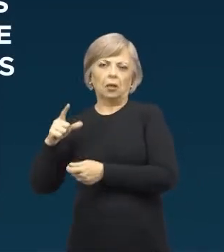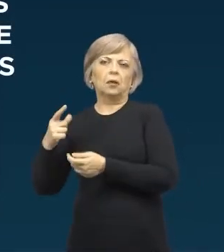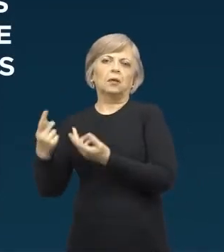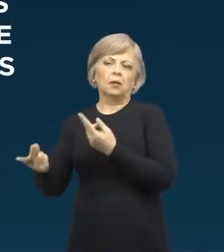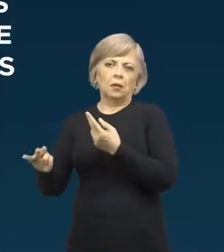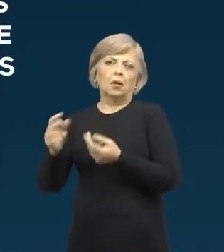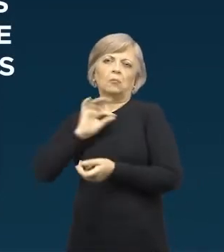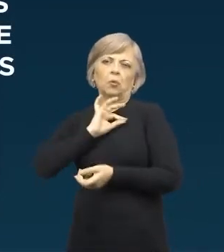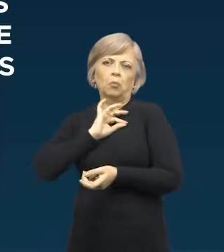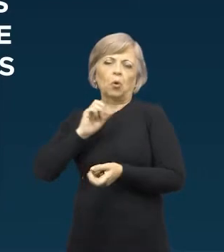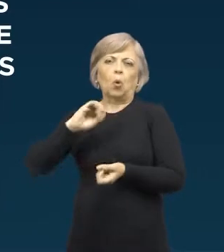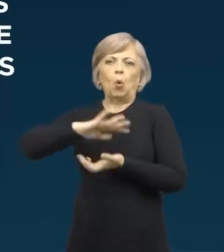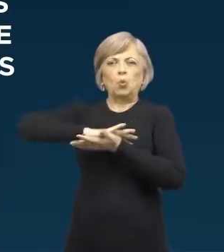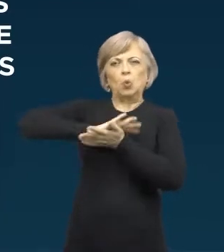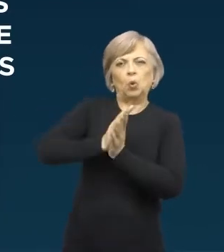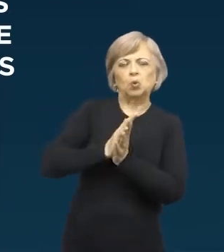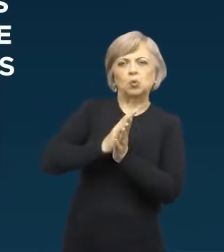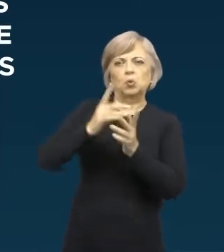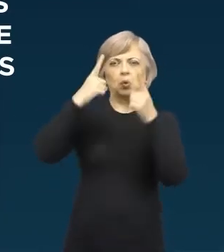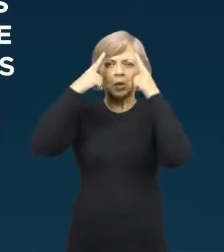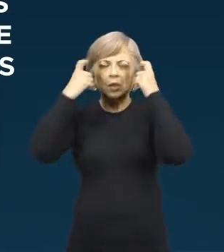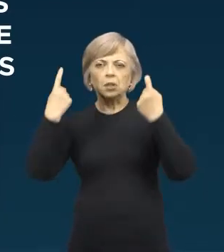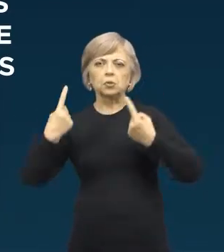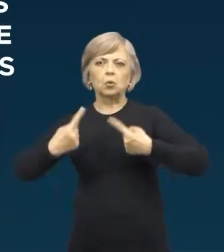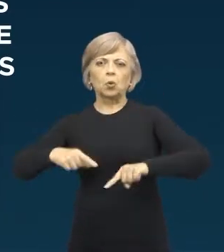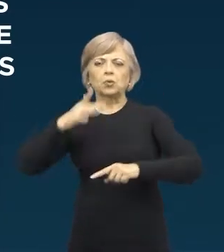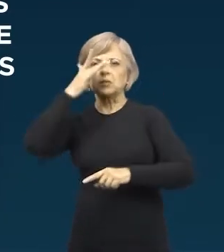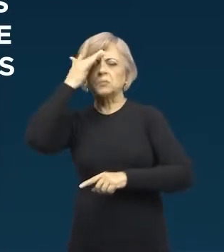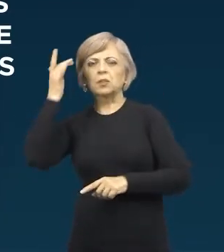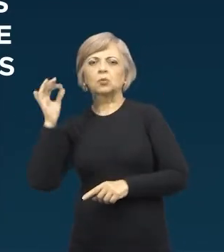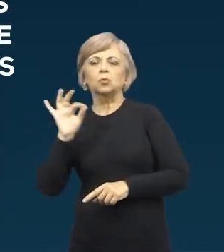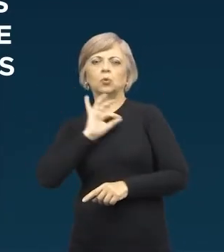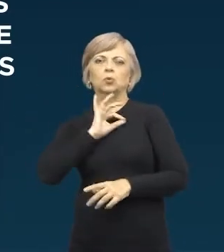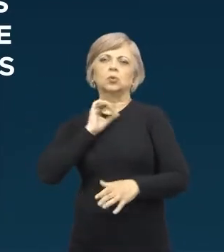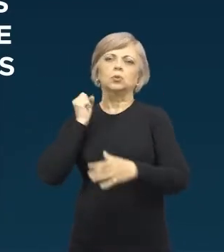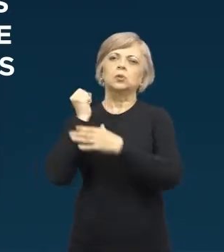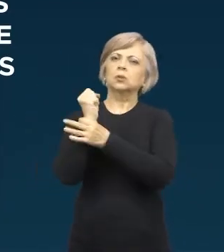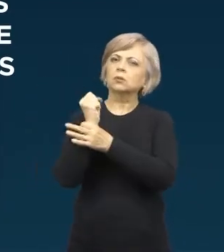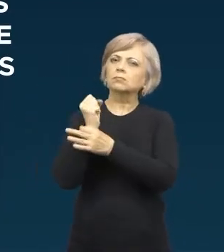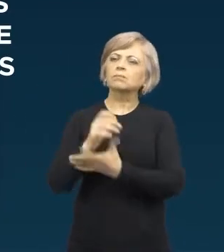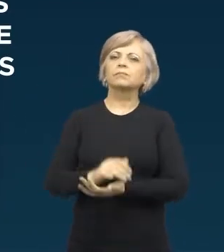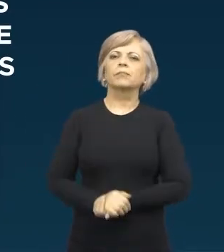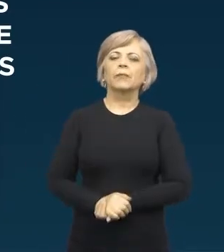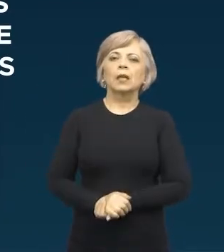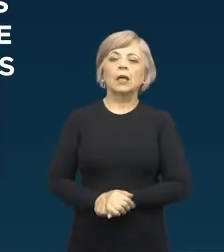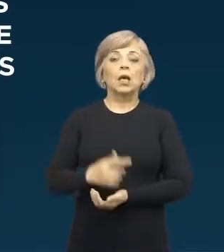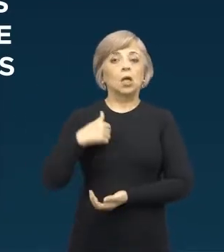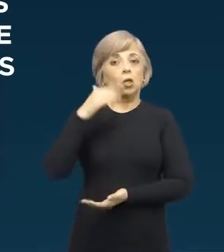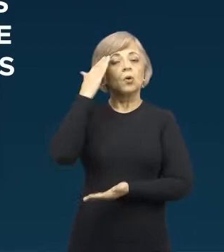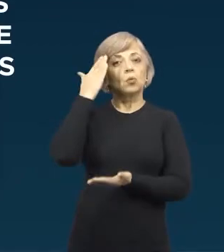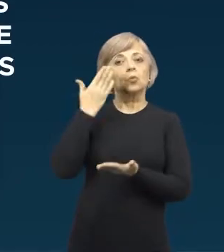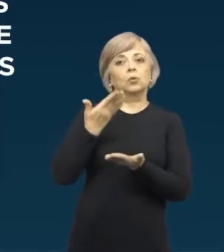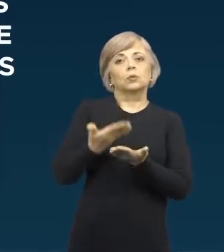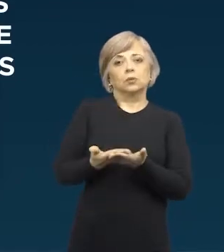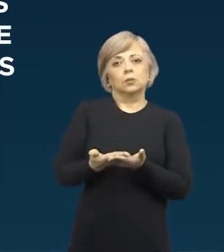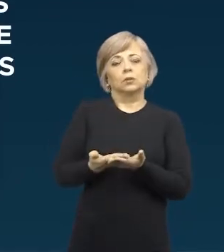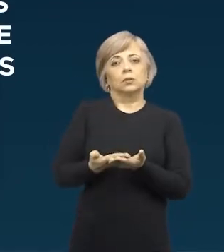de tortura, casos de crimes praticados por agentes das forças de segurança. Eu acredito